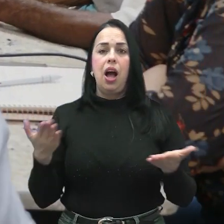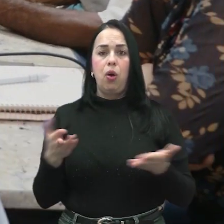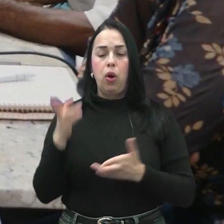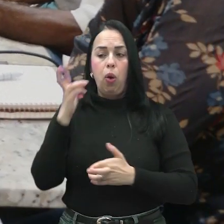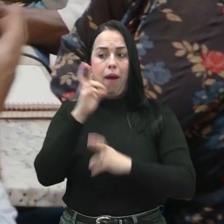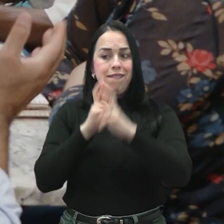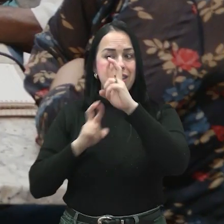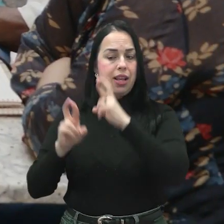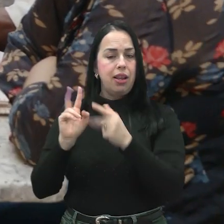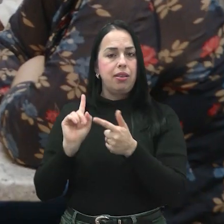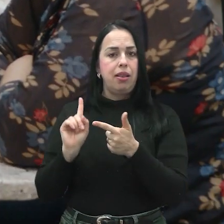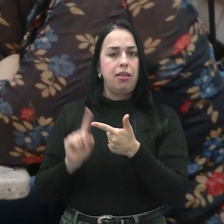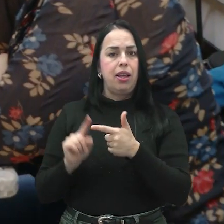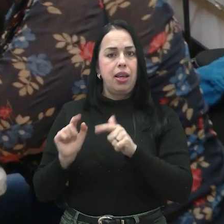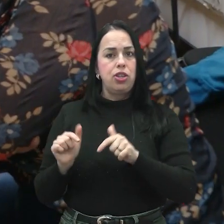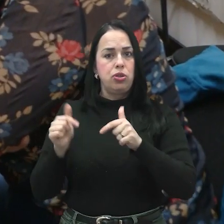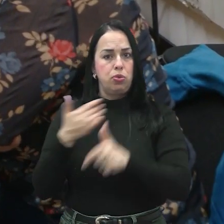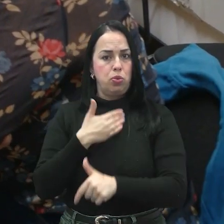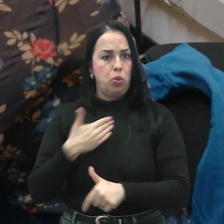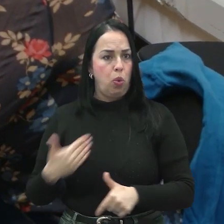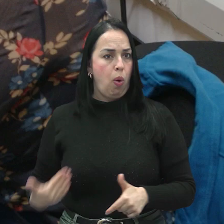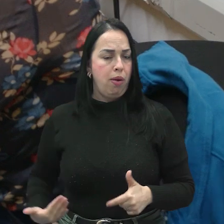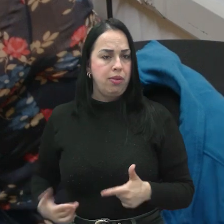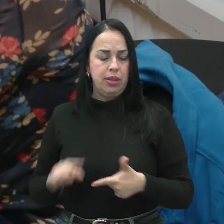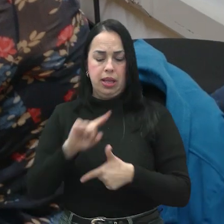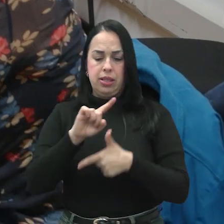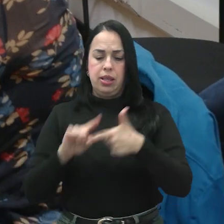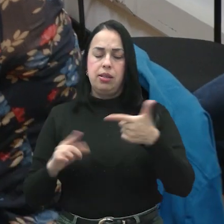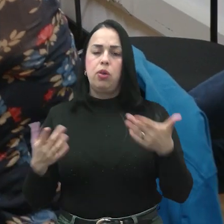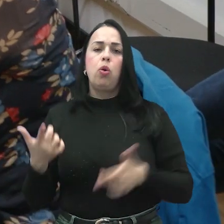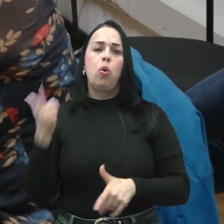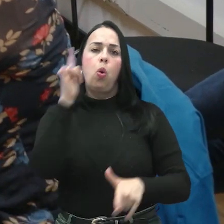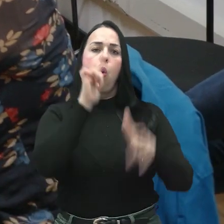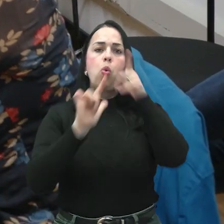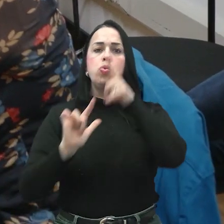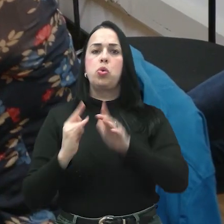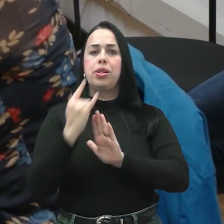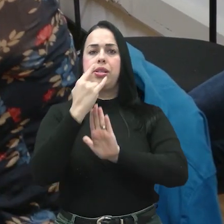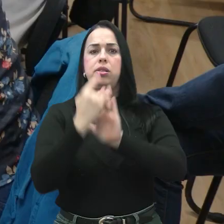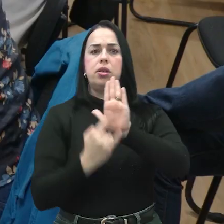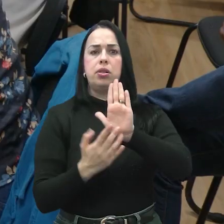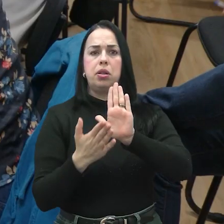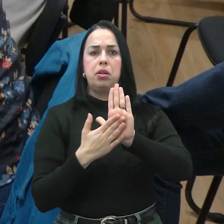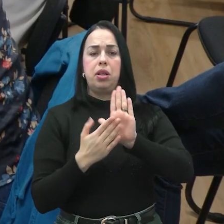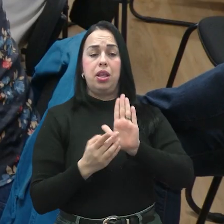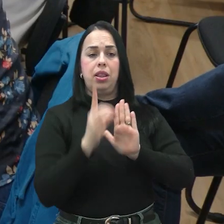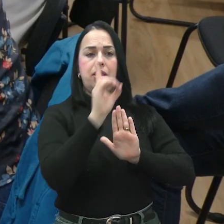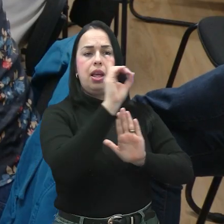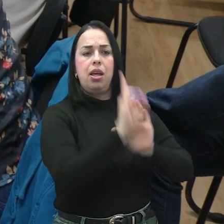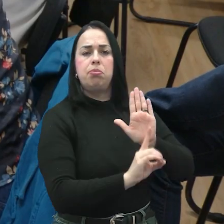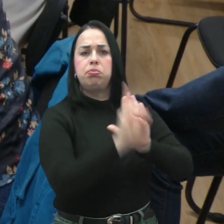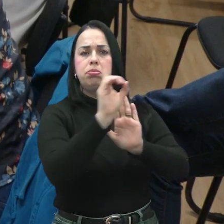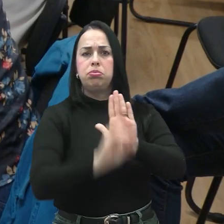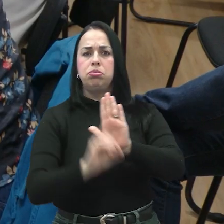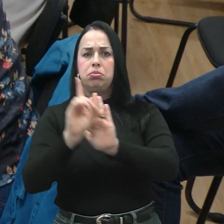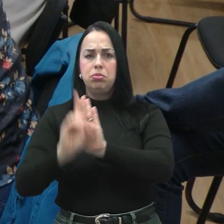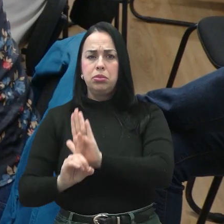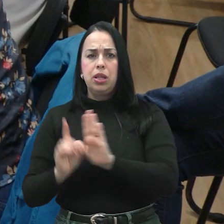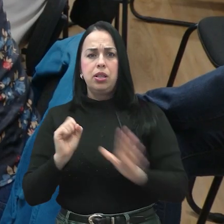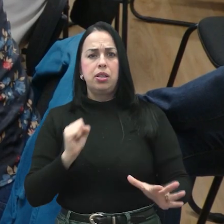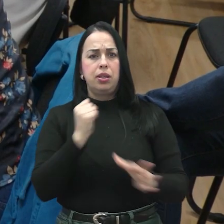que, com a fiscalização e políticas públicas, a regularização traga mais direitos